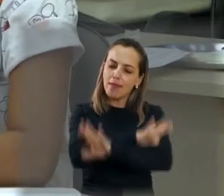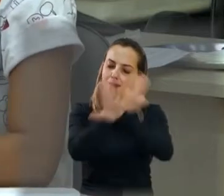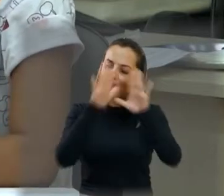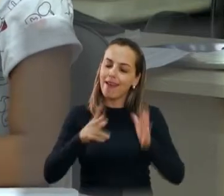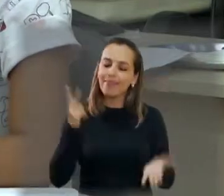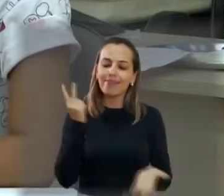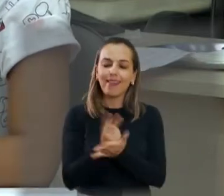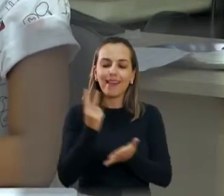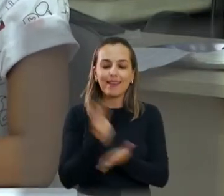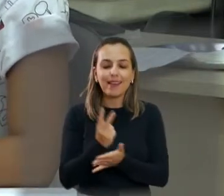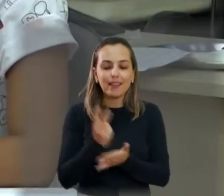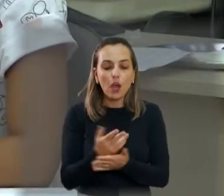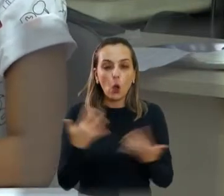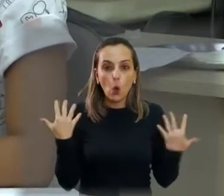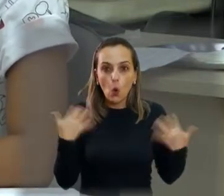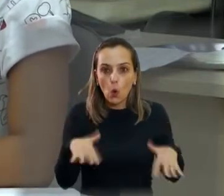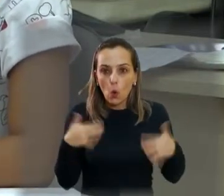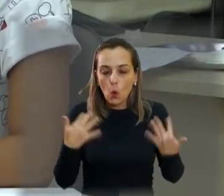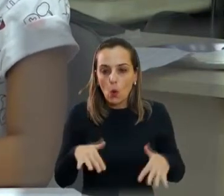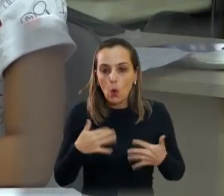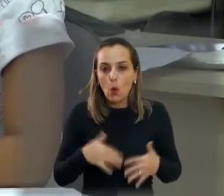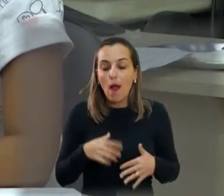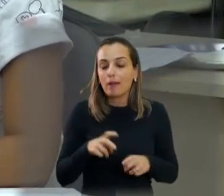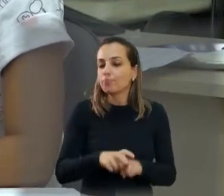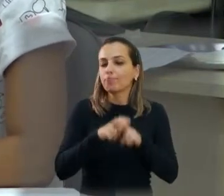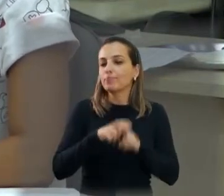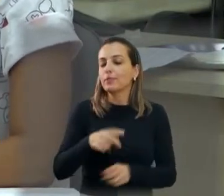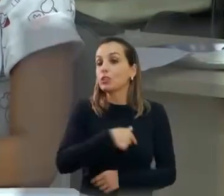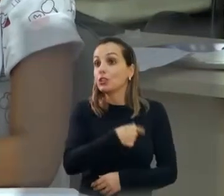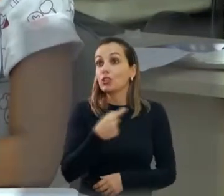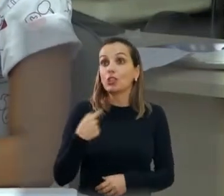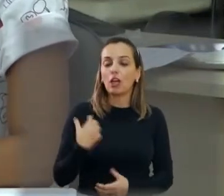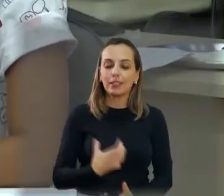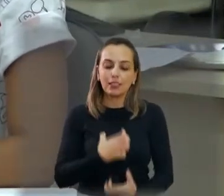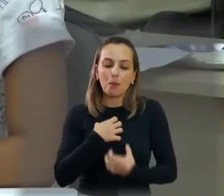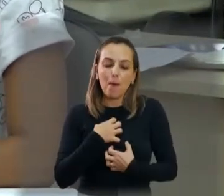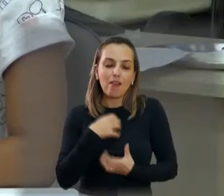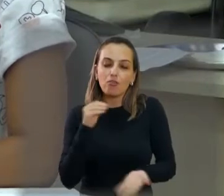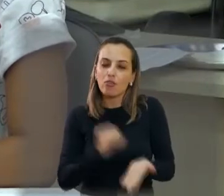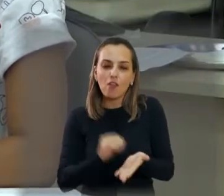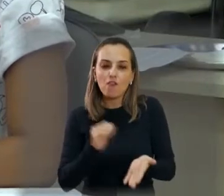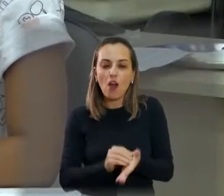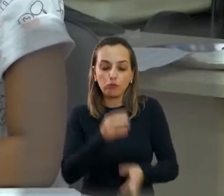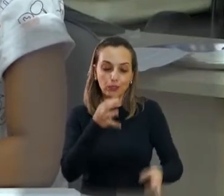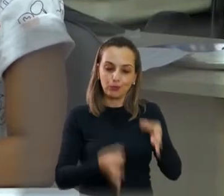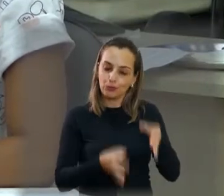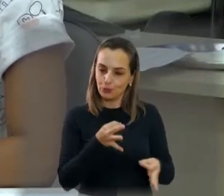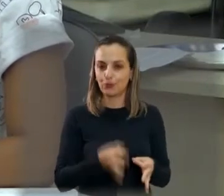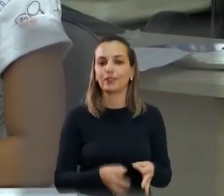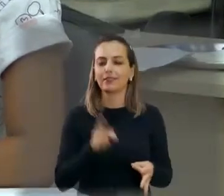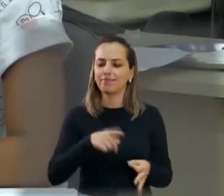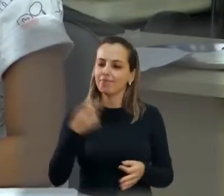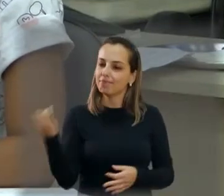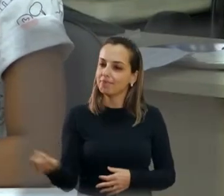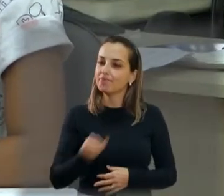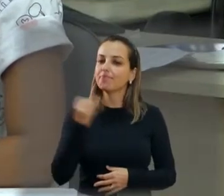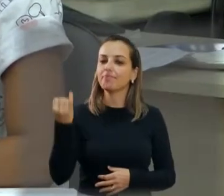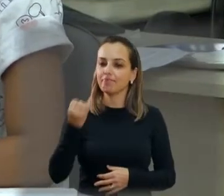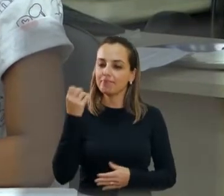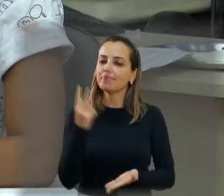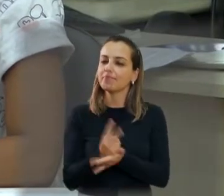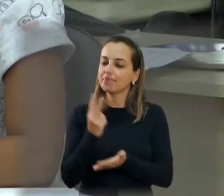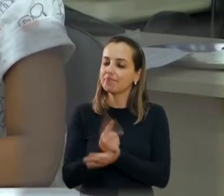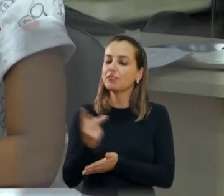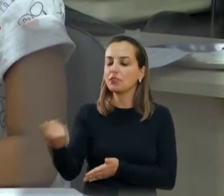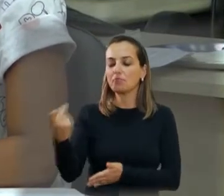população é impressionante. É isso que não nos deixa com um sentimento de ausência do Poder Judiciário. É muito importante contar sempre com a